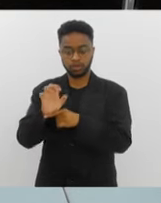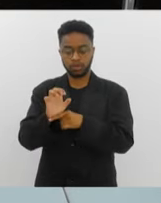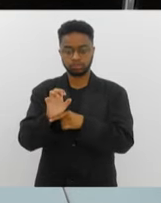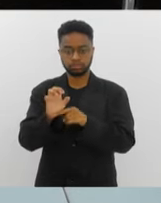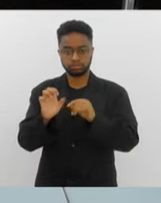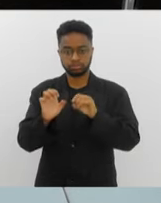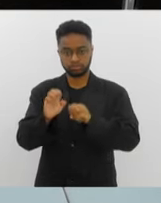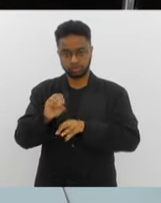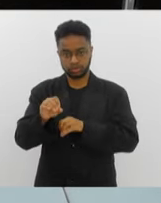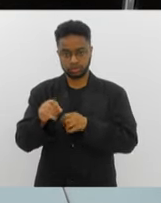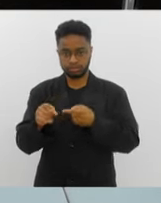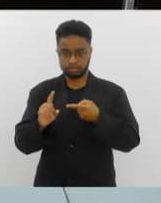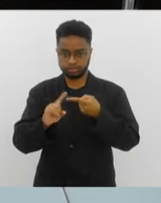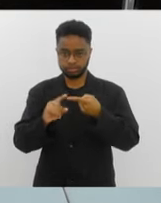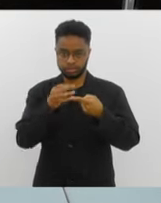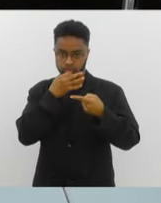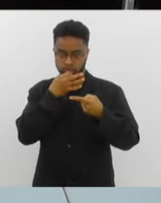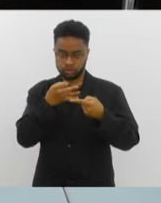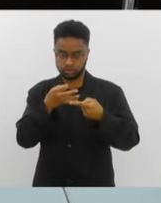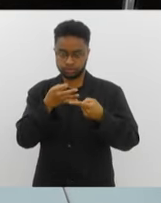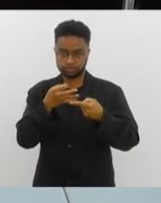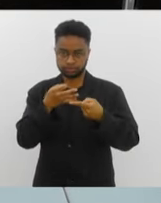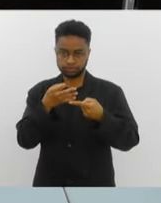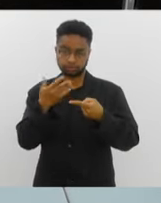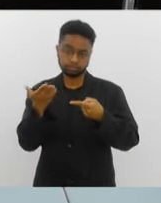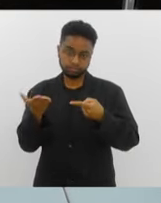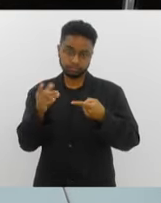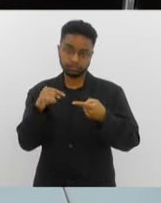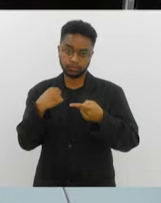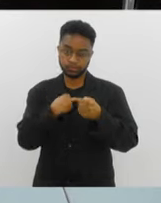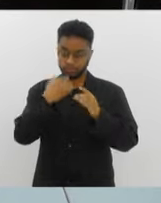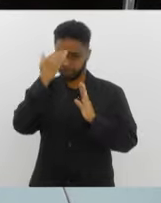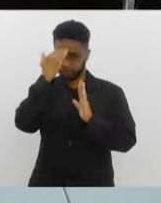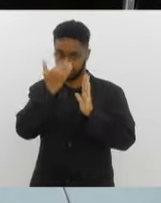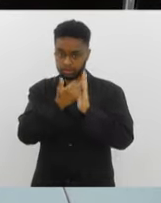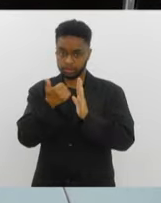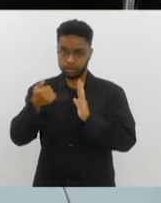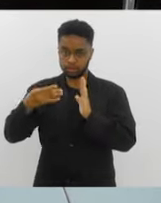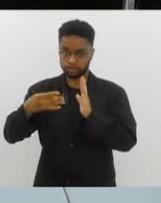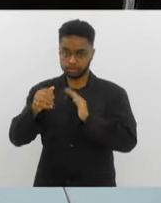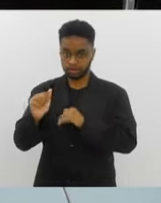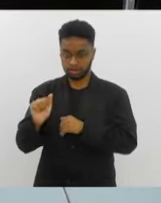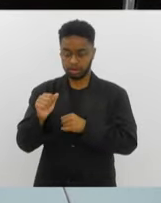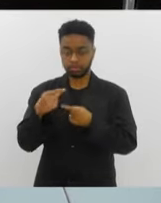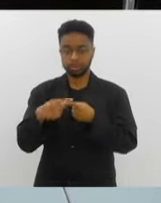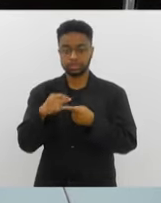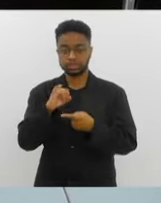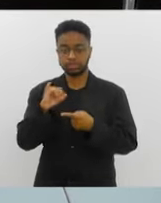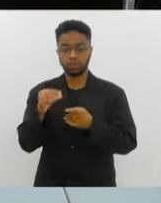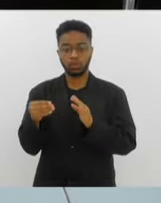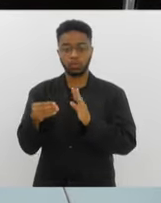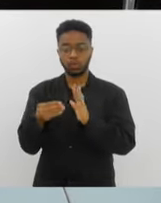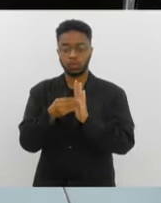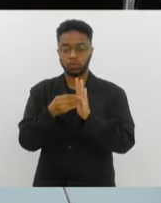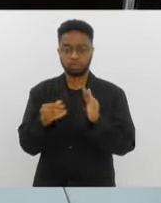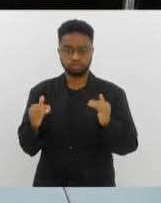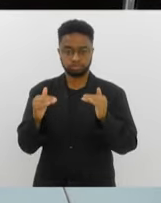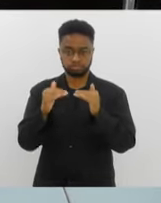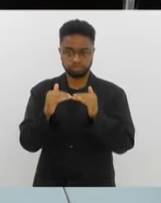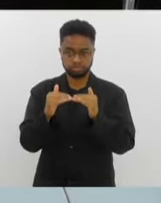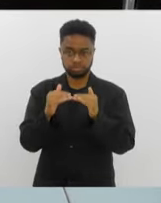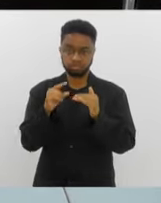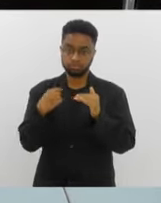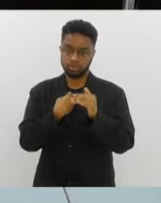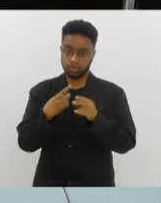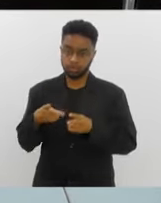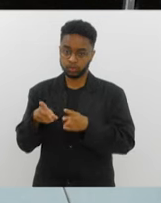primeira sugestão. Então, estaríamos cumprindo o 14A. Porque se ele disser que está favorável, a gente continua.